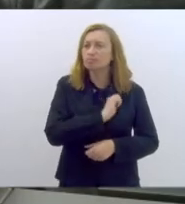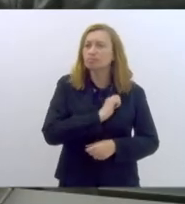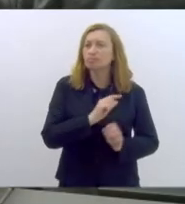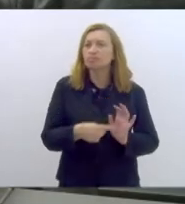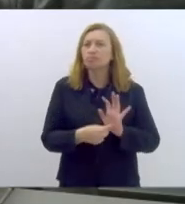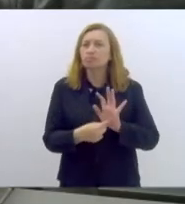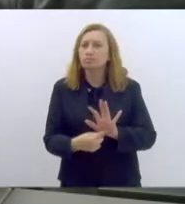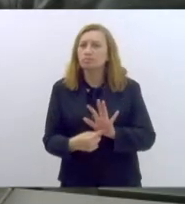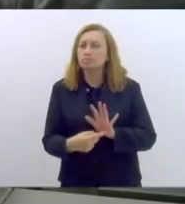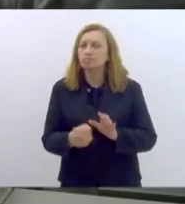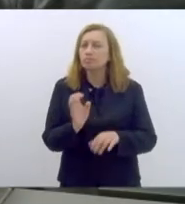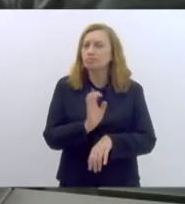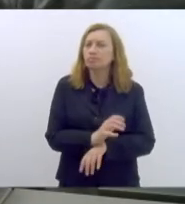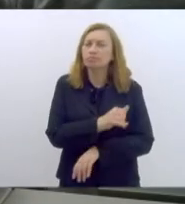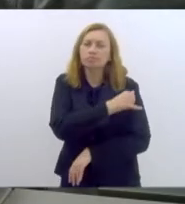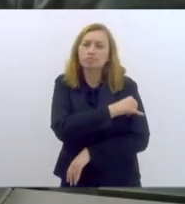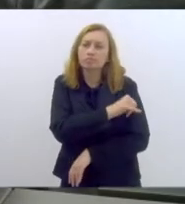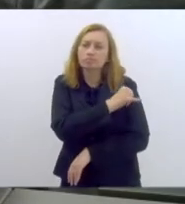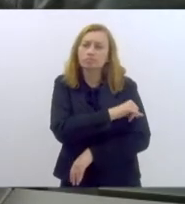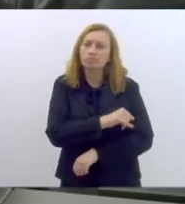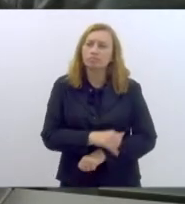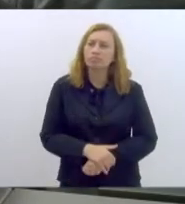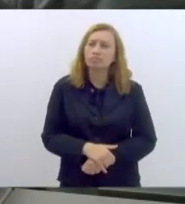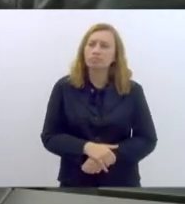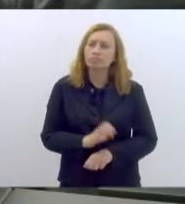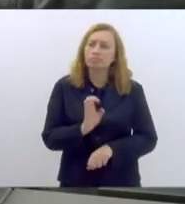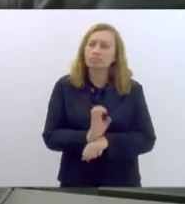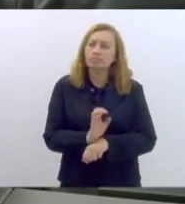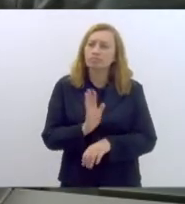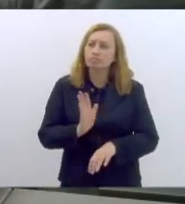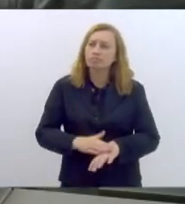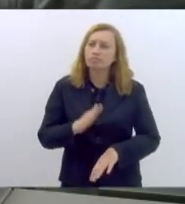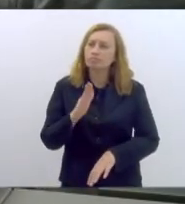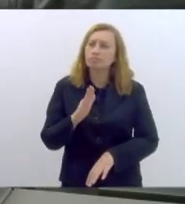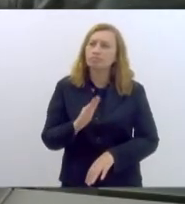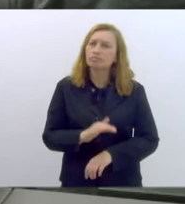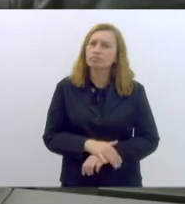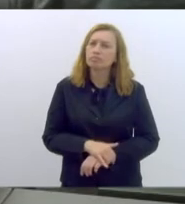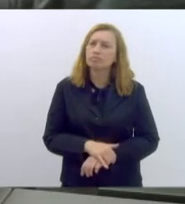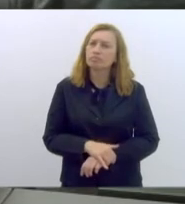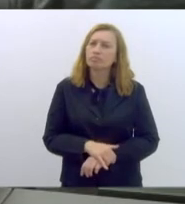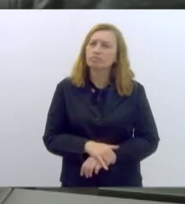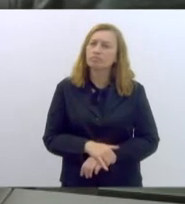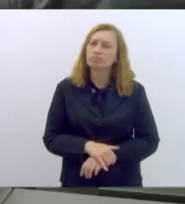que o Estado do Rio de Janeiro foi o Estado que mais